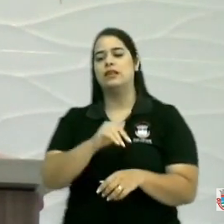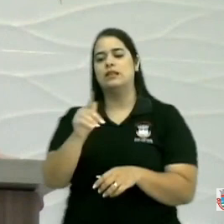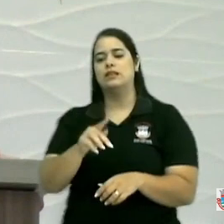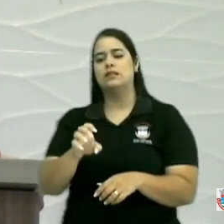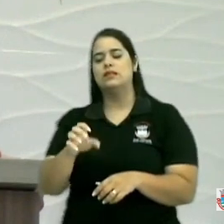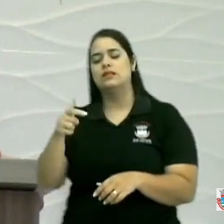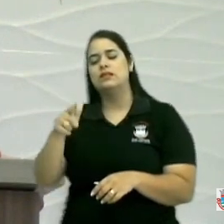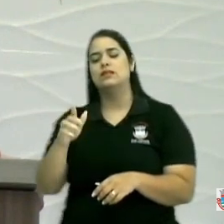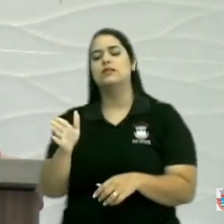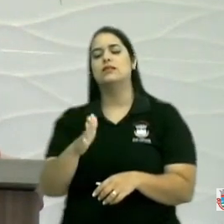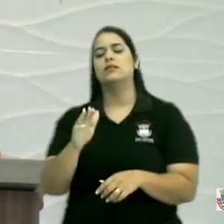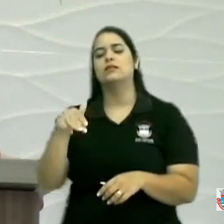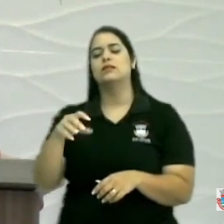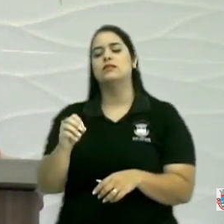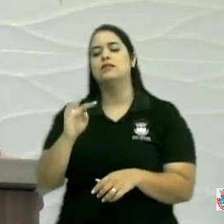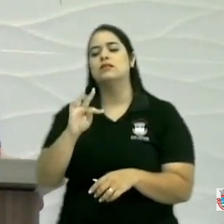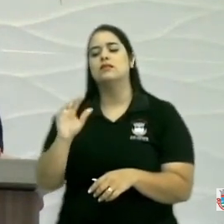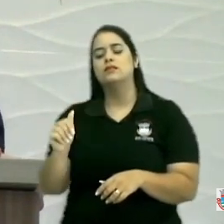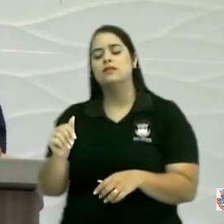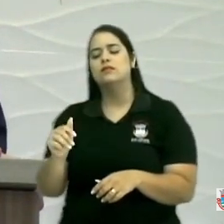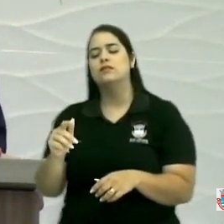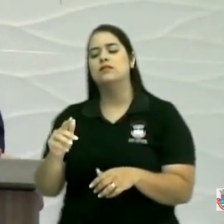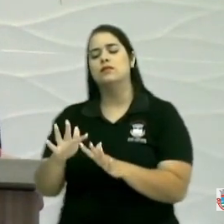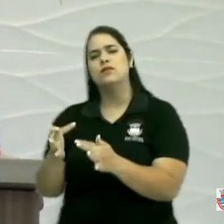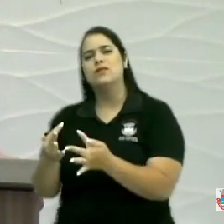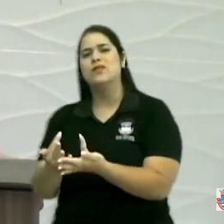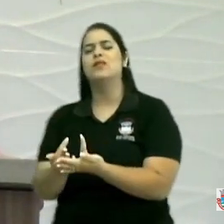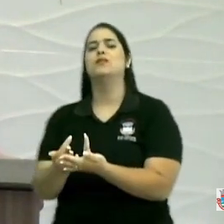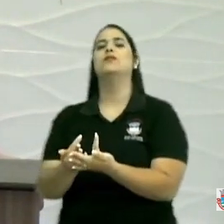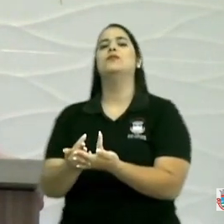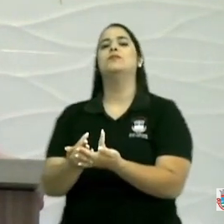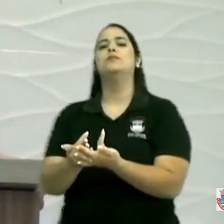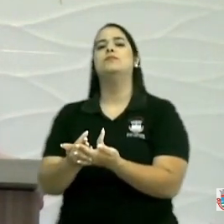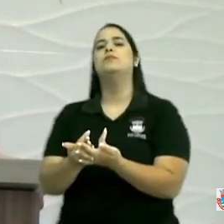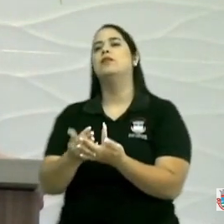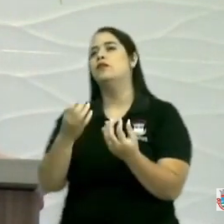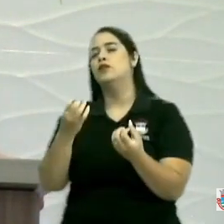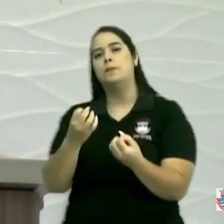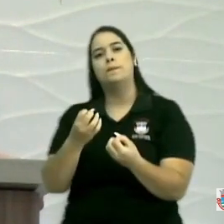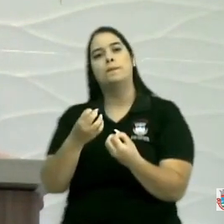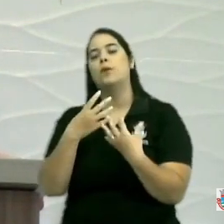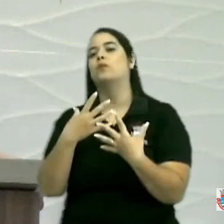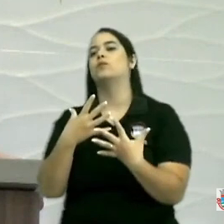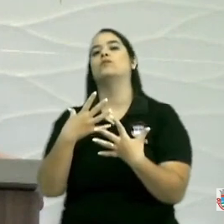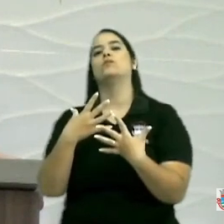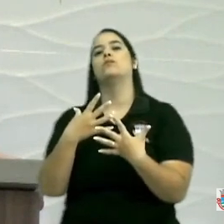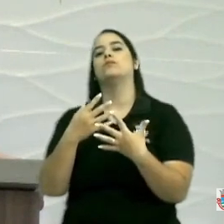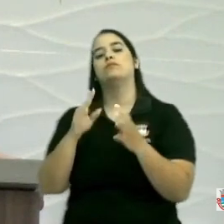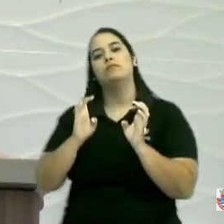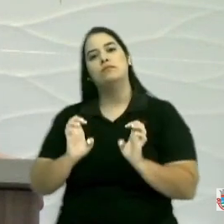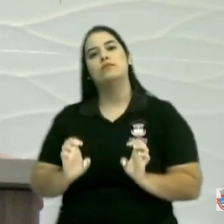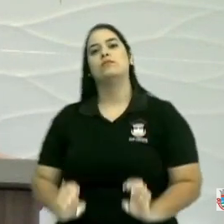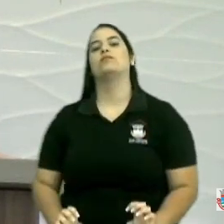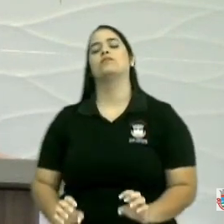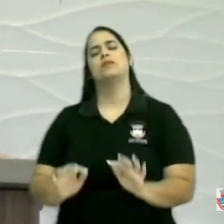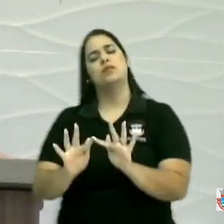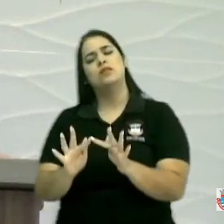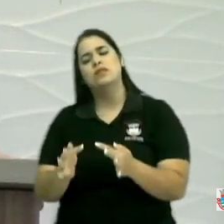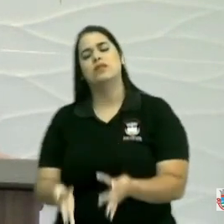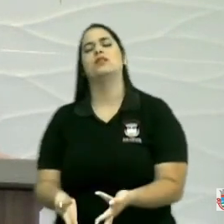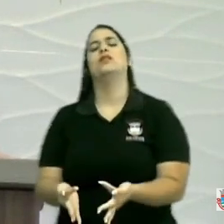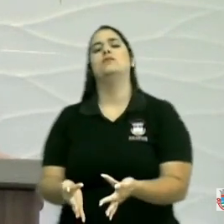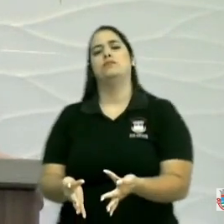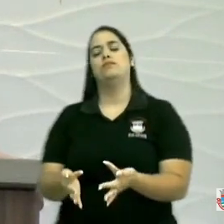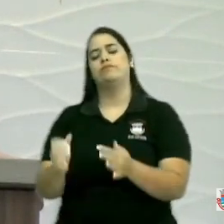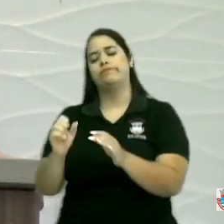Nilda, dessa família que é tão querida, dessa família que é sinônimo de bondade, de presteza, né, de humildade, de pessoas de bem